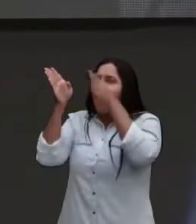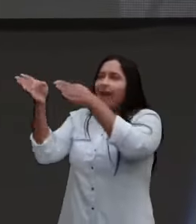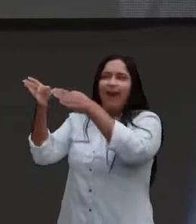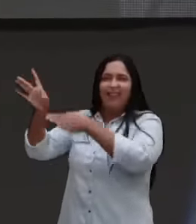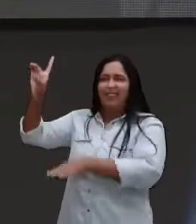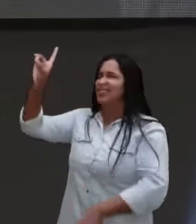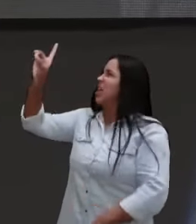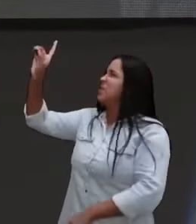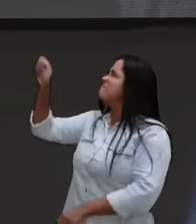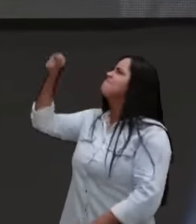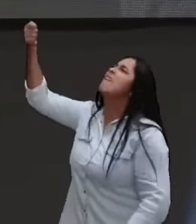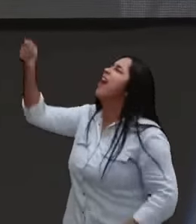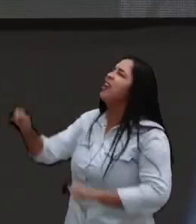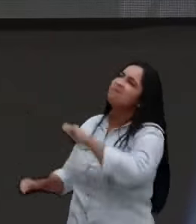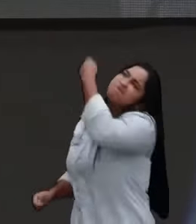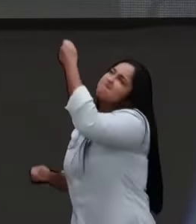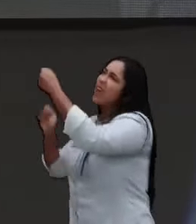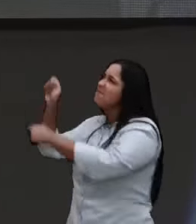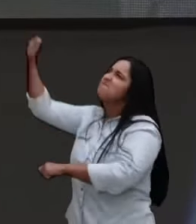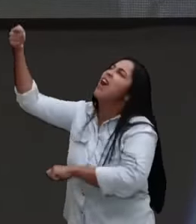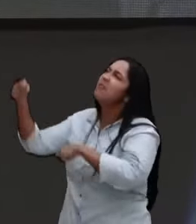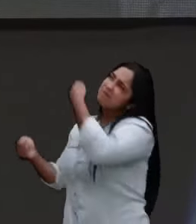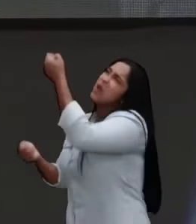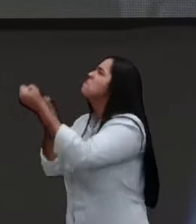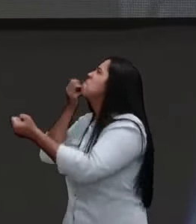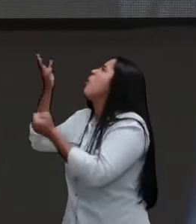gente esquece de pensar o que Deus quer que a gente seja para Ele.